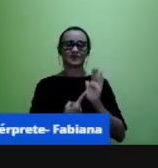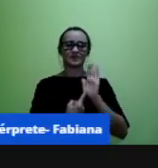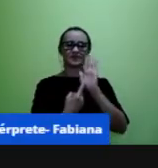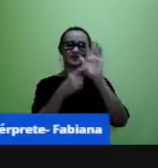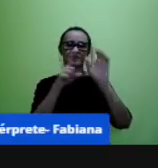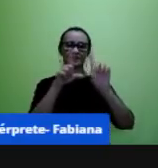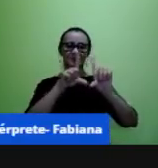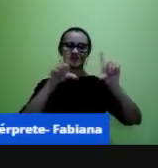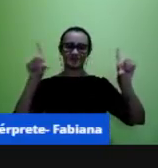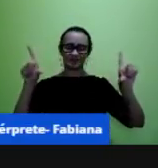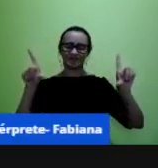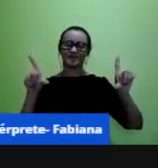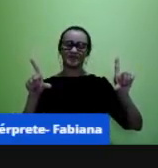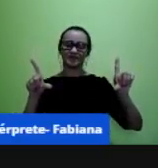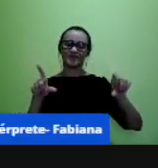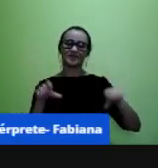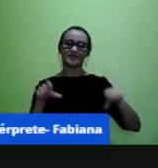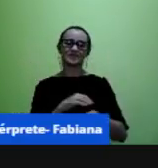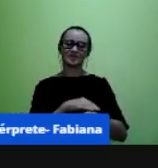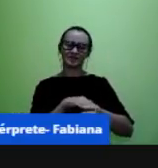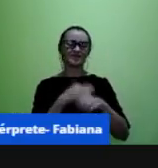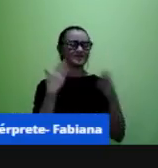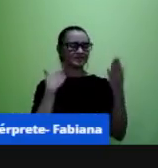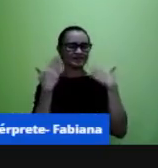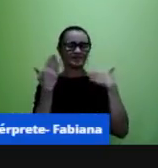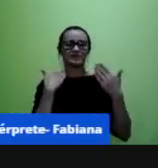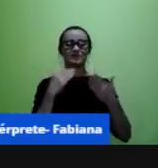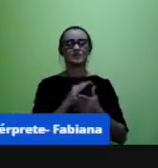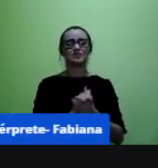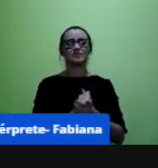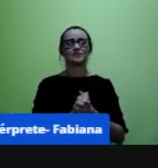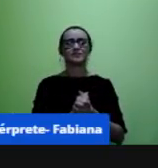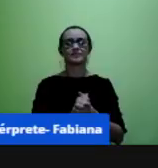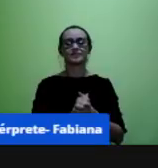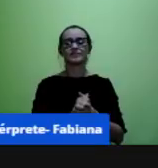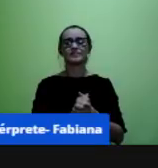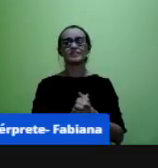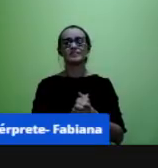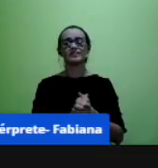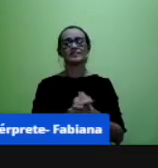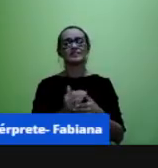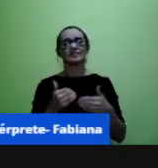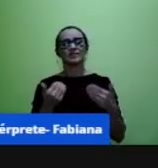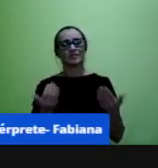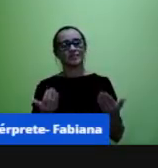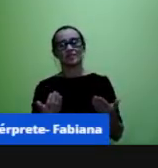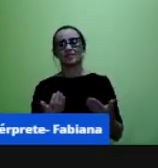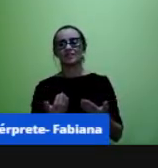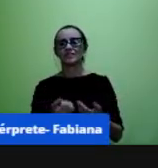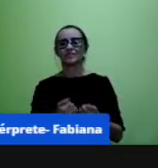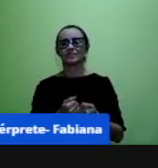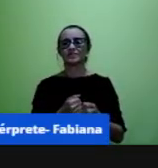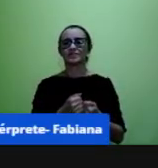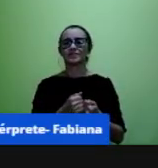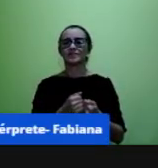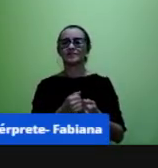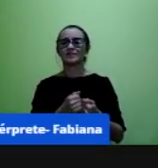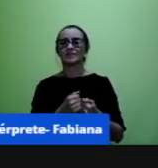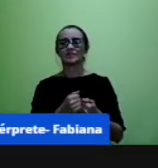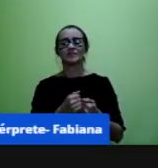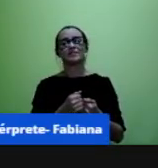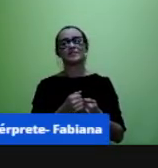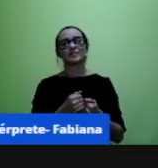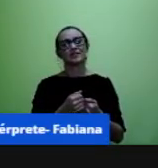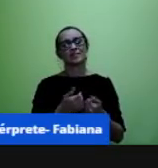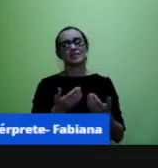Essa conversa, né, esse relato. Bom, então, pessoal, conforme eu comentei com vocês, eu sou o Gildney